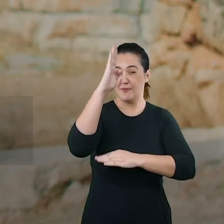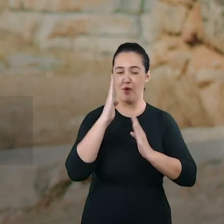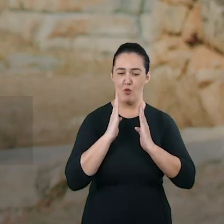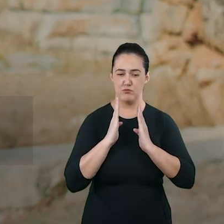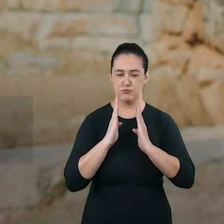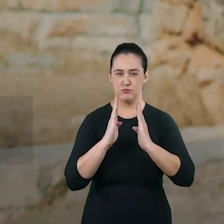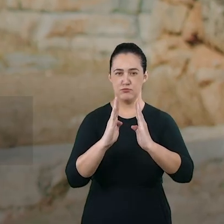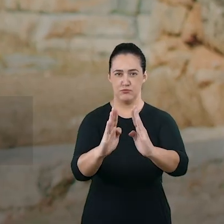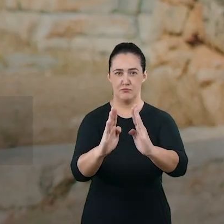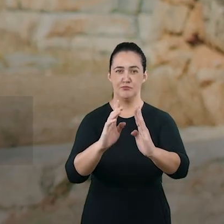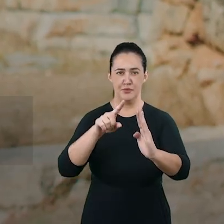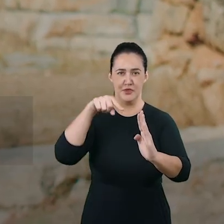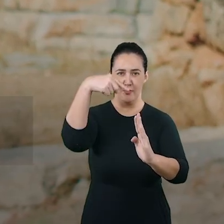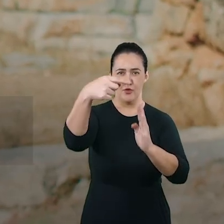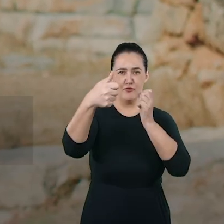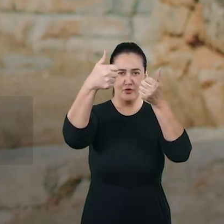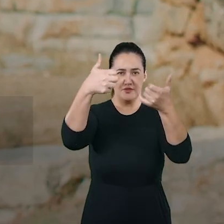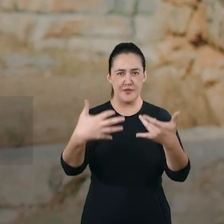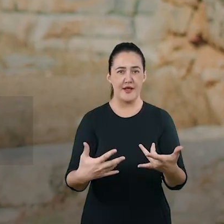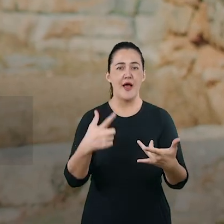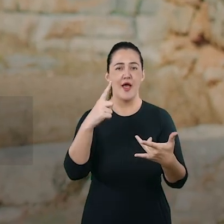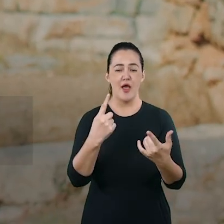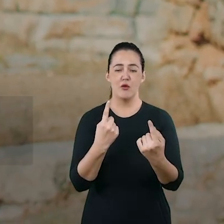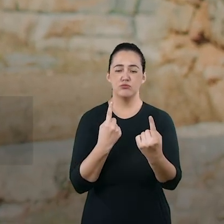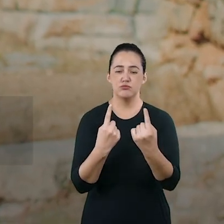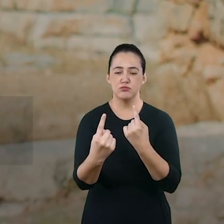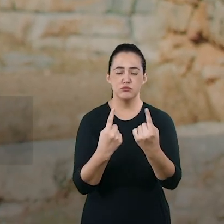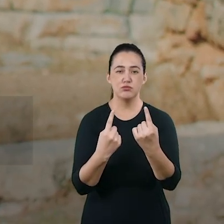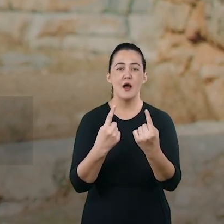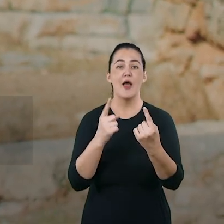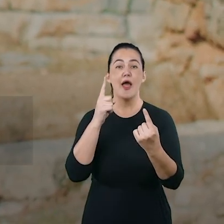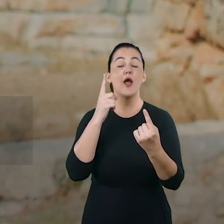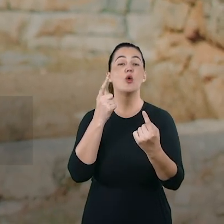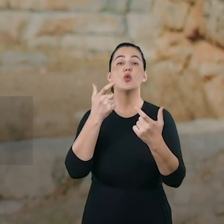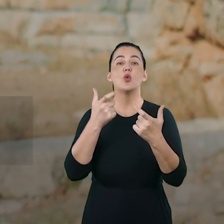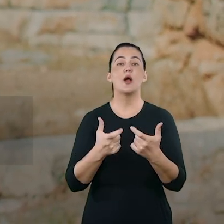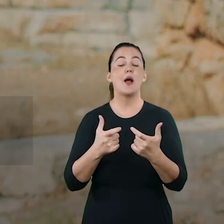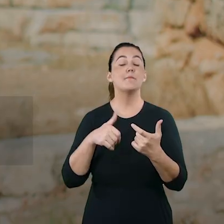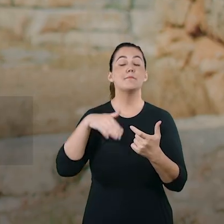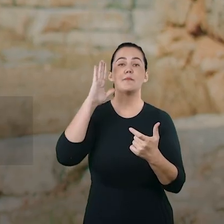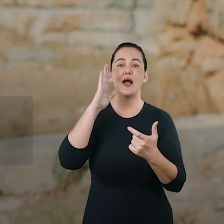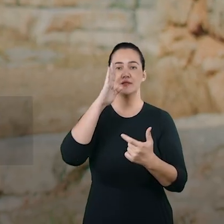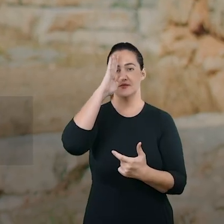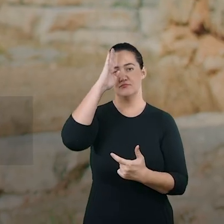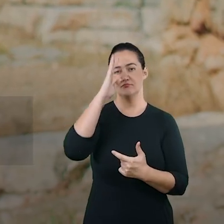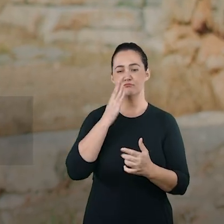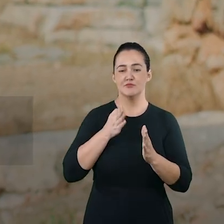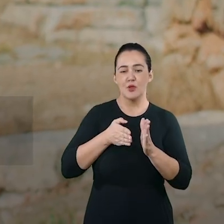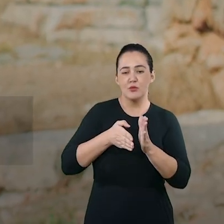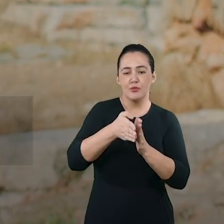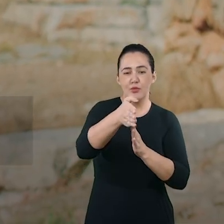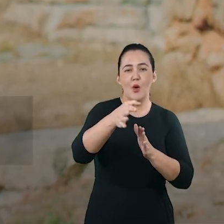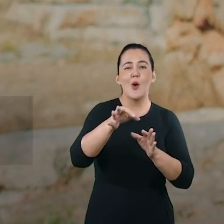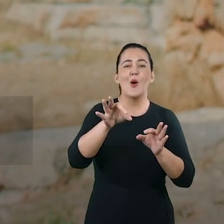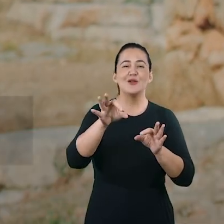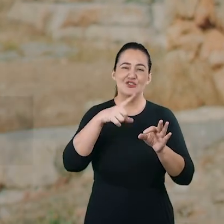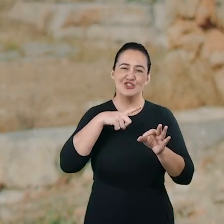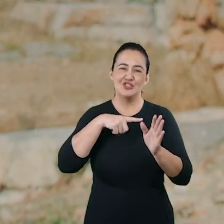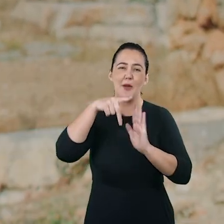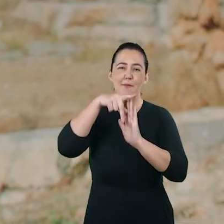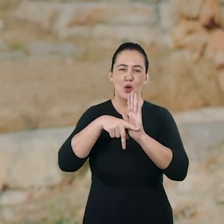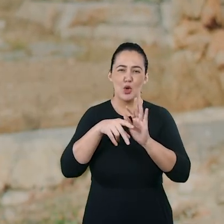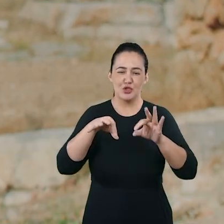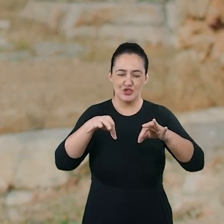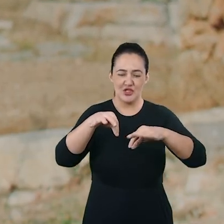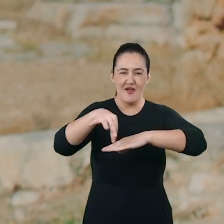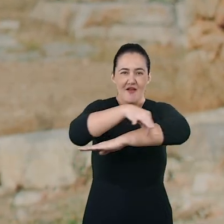Cardos Maximus. Fazia parte de todo o projeto da cidade estrutural que eles faziam naquela época.